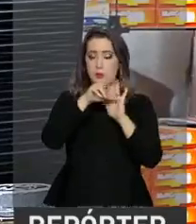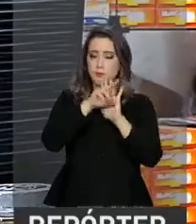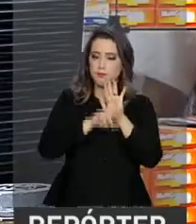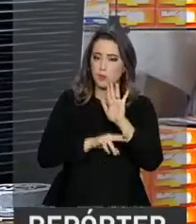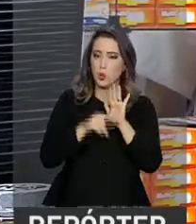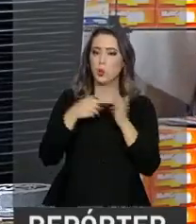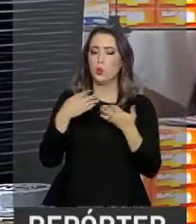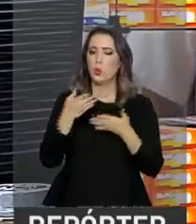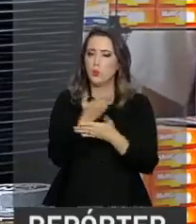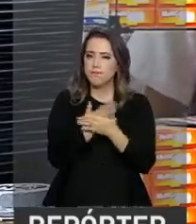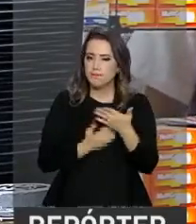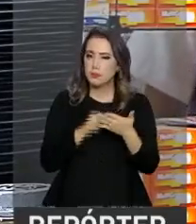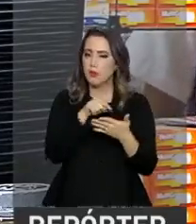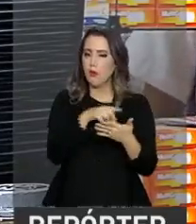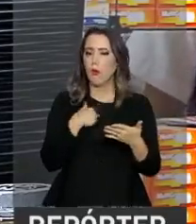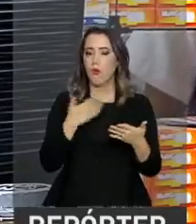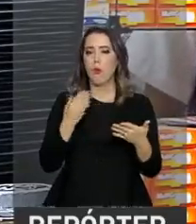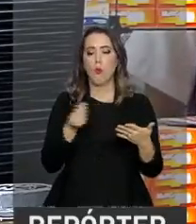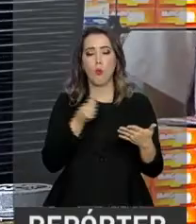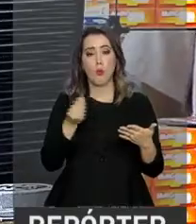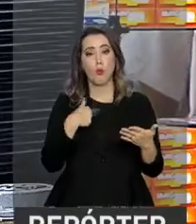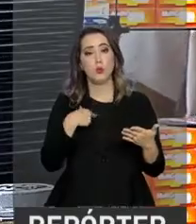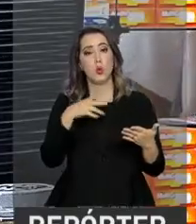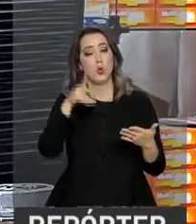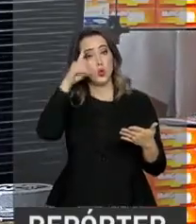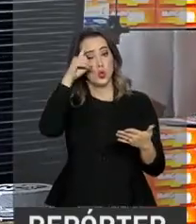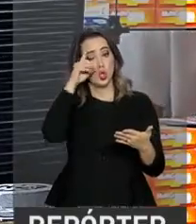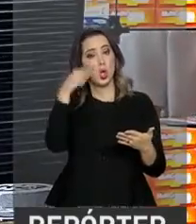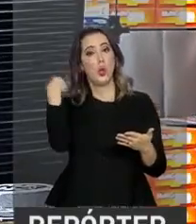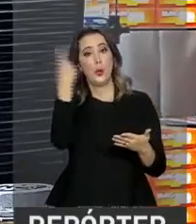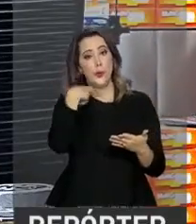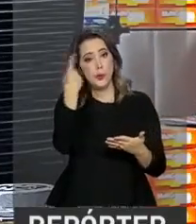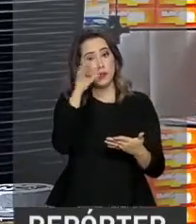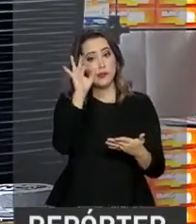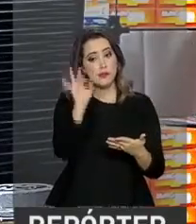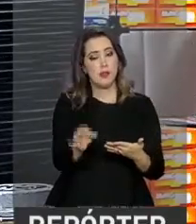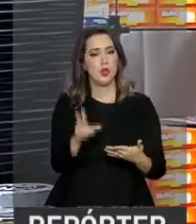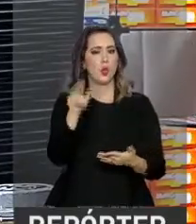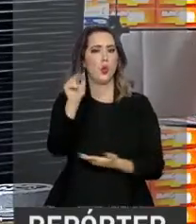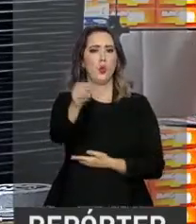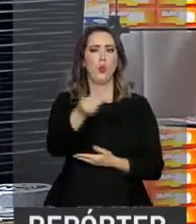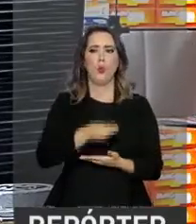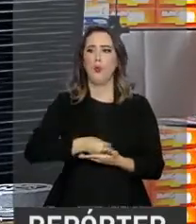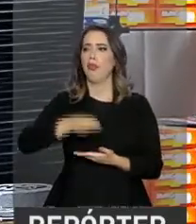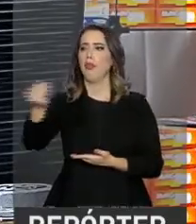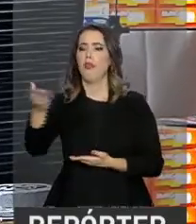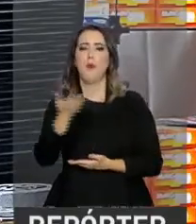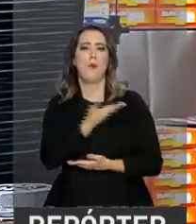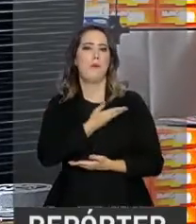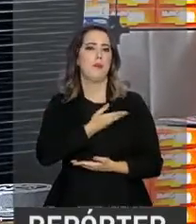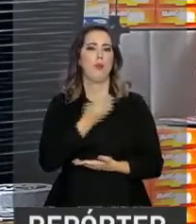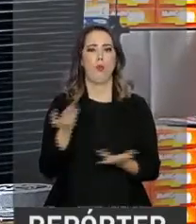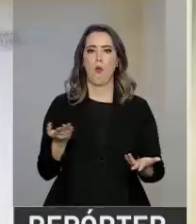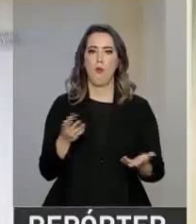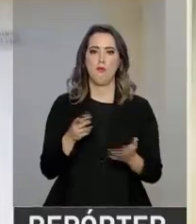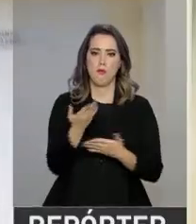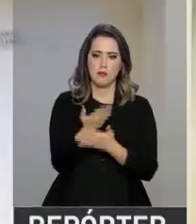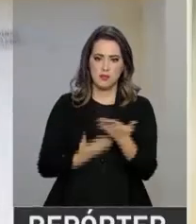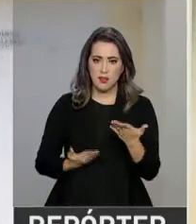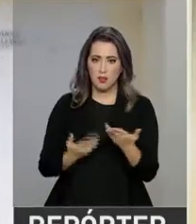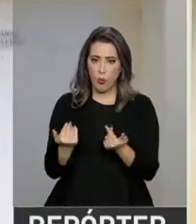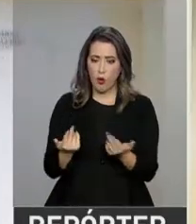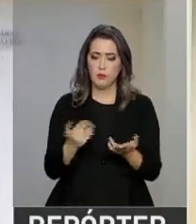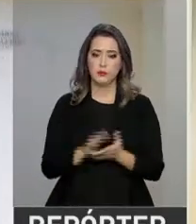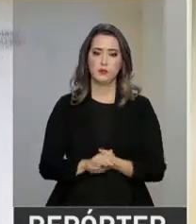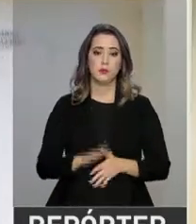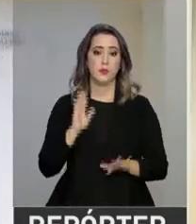doses prescrita e os dias e horários determinados e nunca repassar a medicação para um conhecido muitas vezes